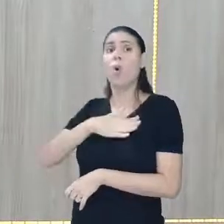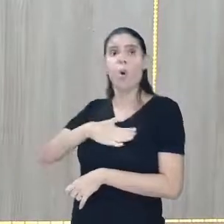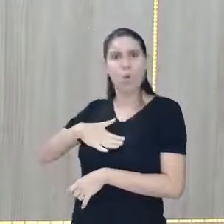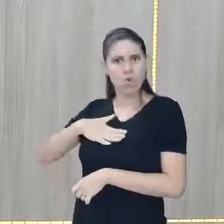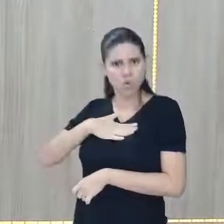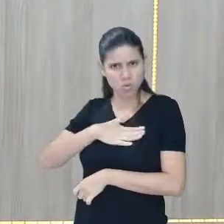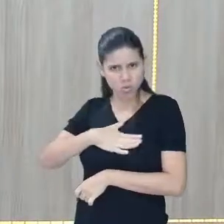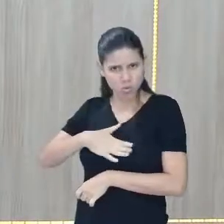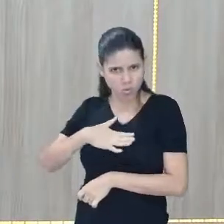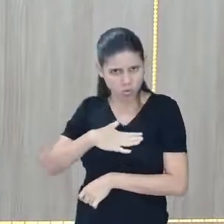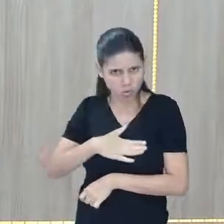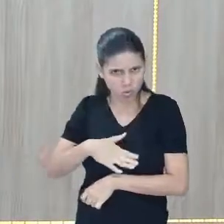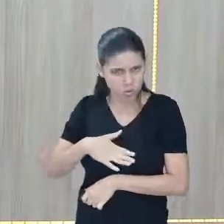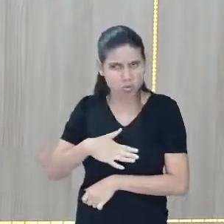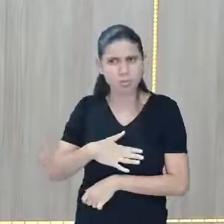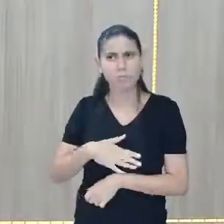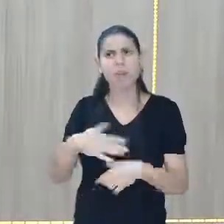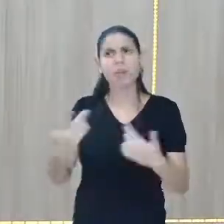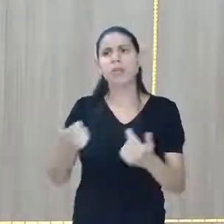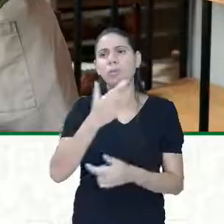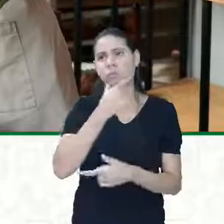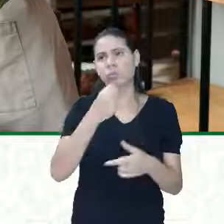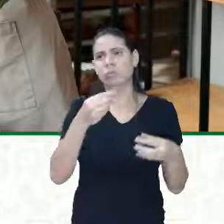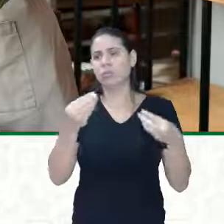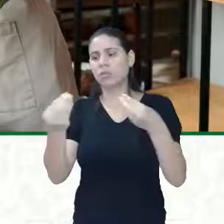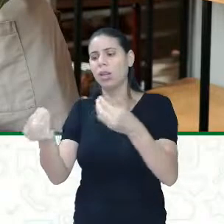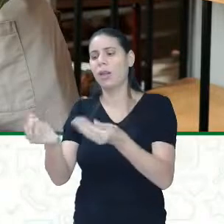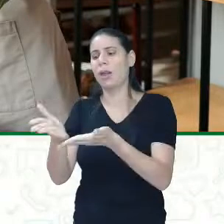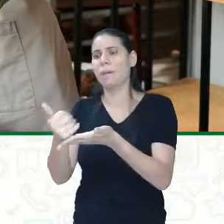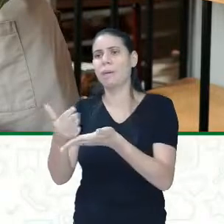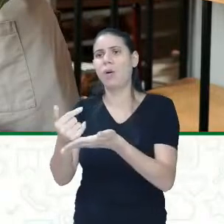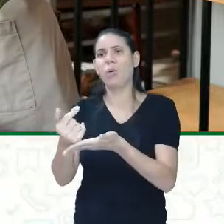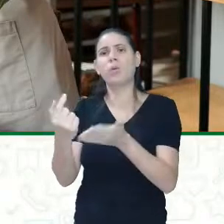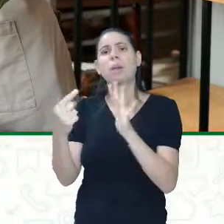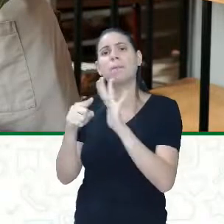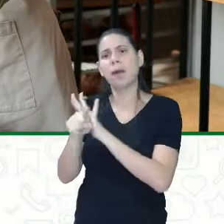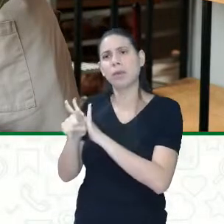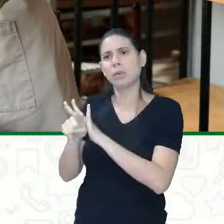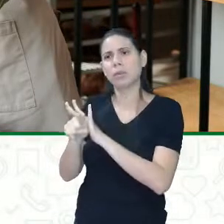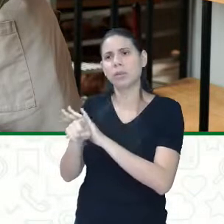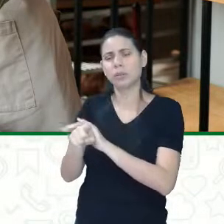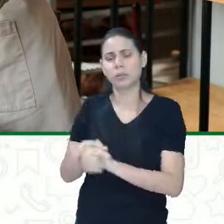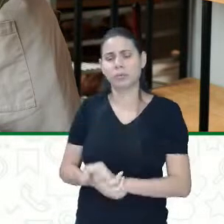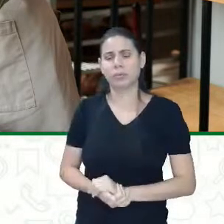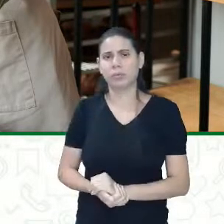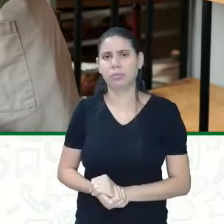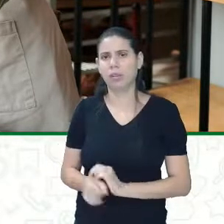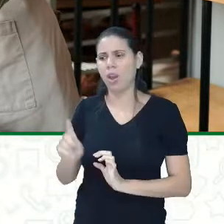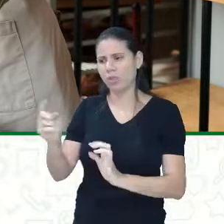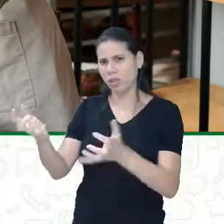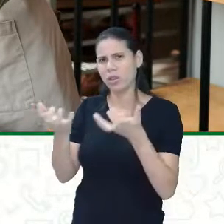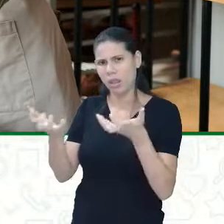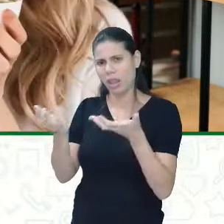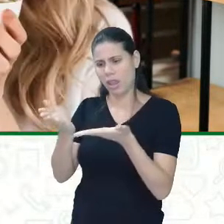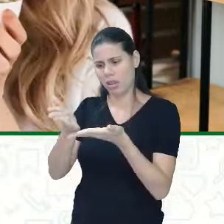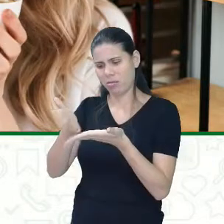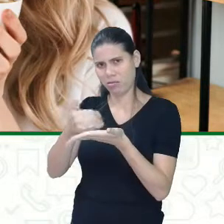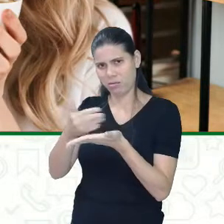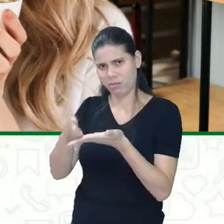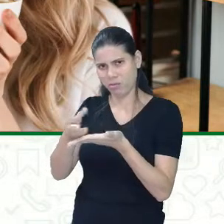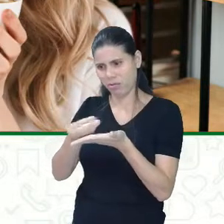né? Então temos aqui um rapaz oferecendo um bolo. Então ele falou, ó, would you like a piece of cake? Você gostaria de uma fatia de